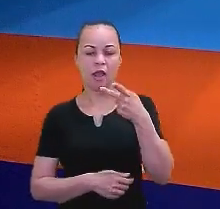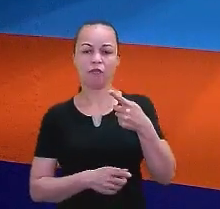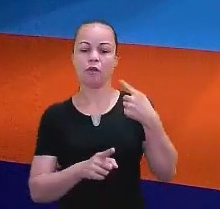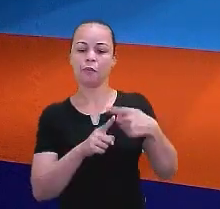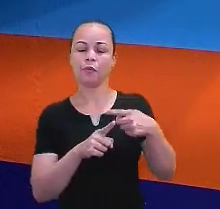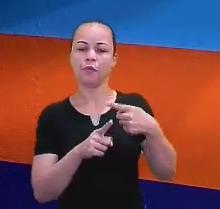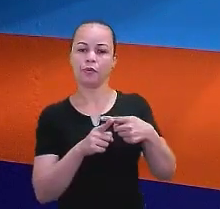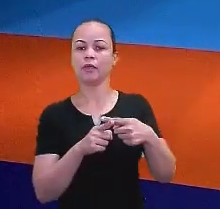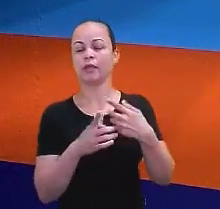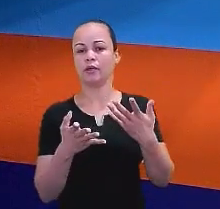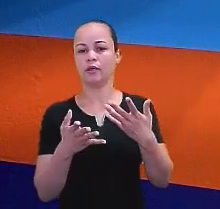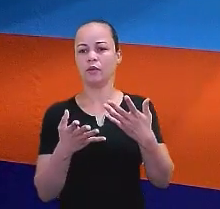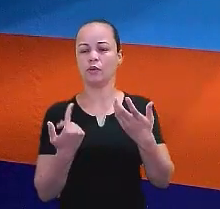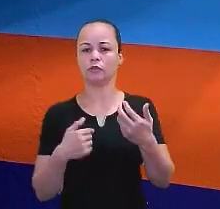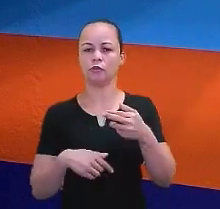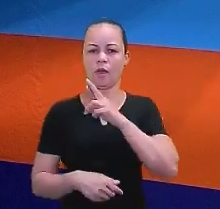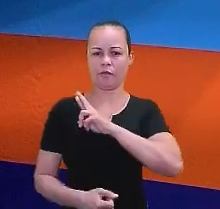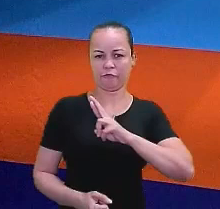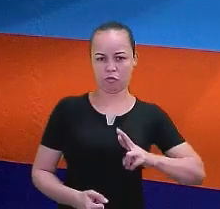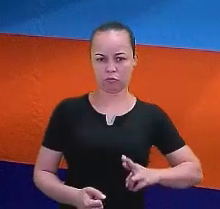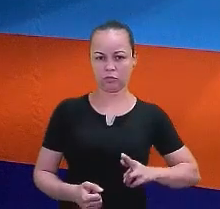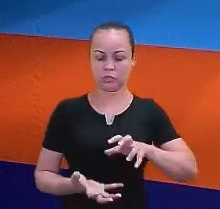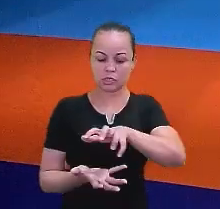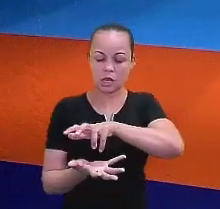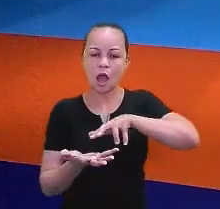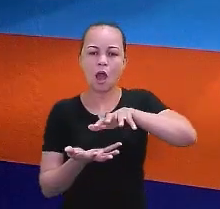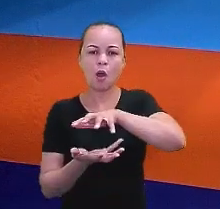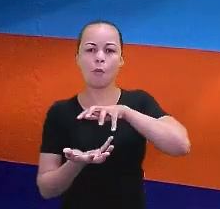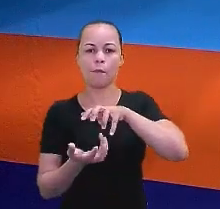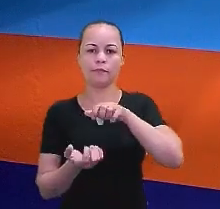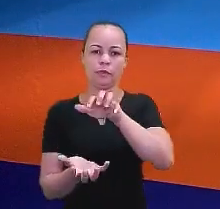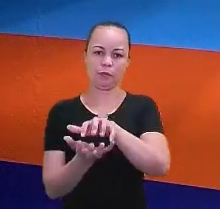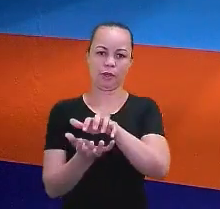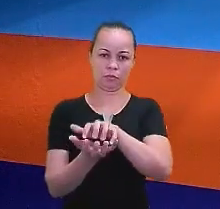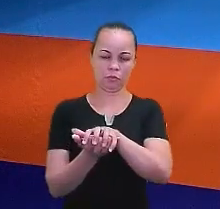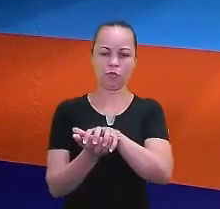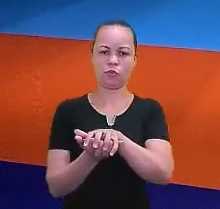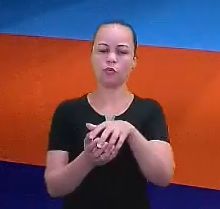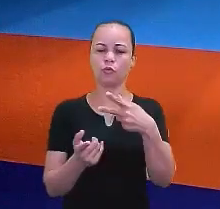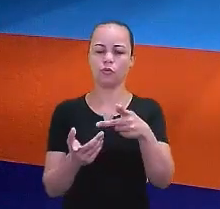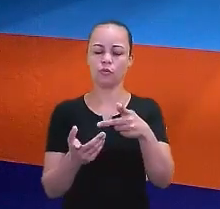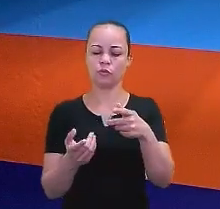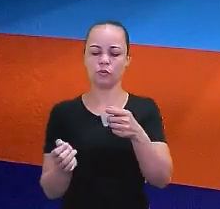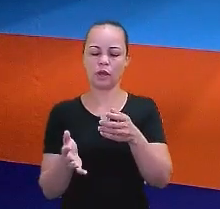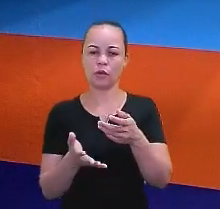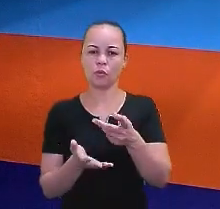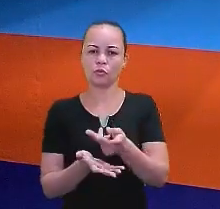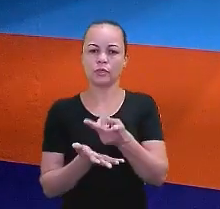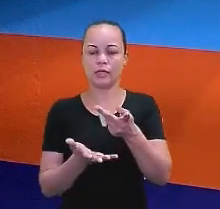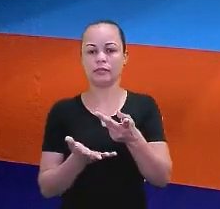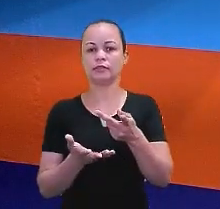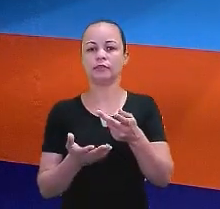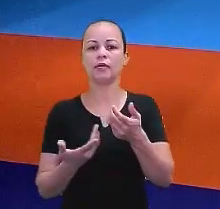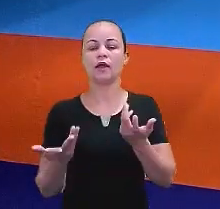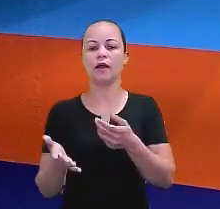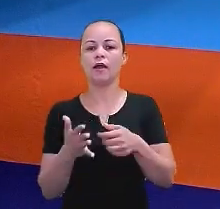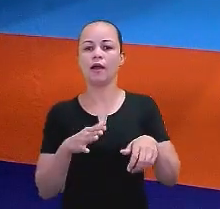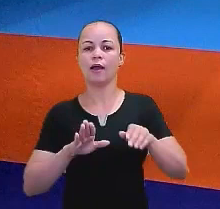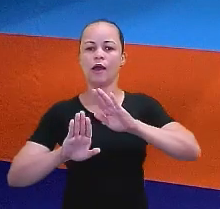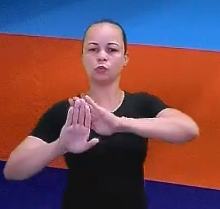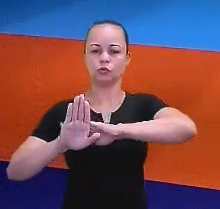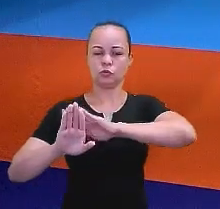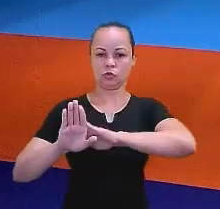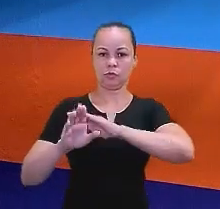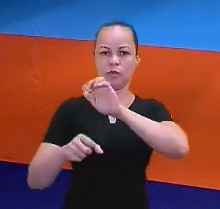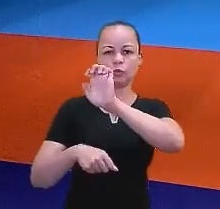a Revolução Pernambucana menciona a questão de autonomia do Estado, então isso já